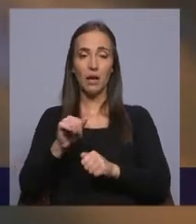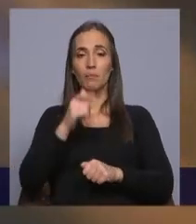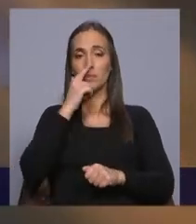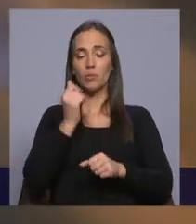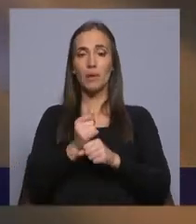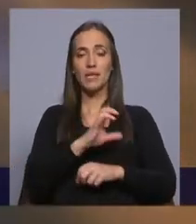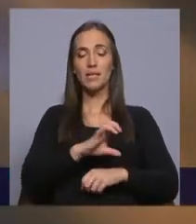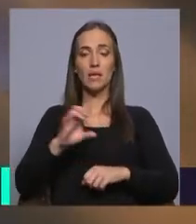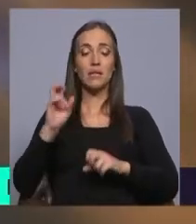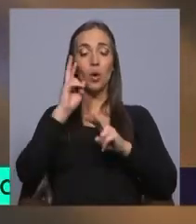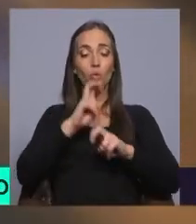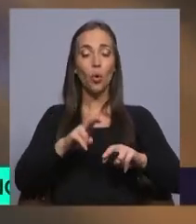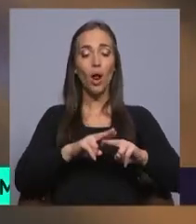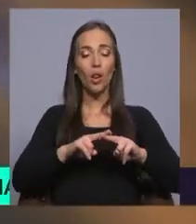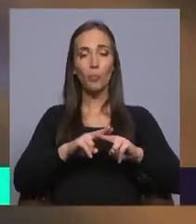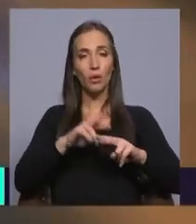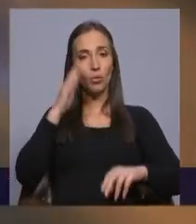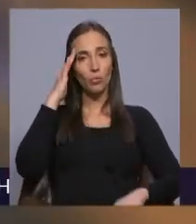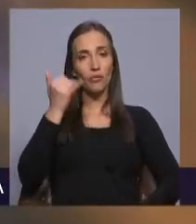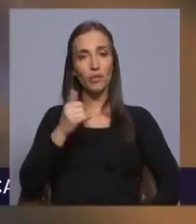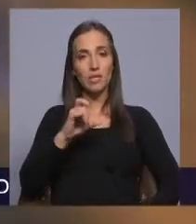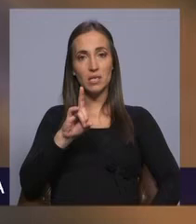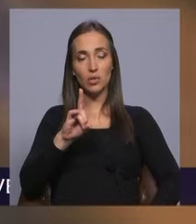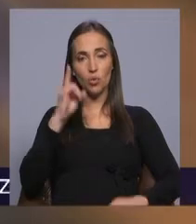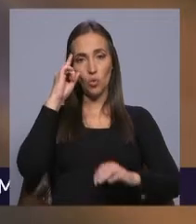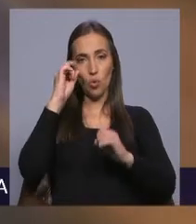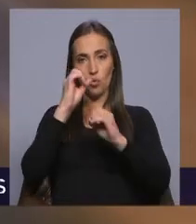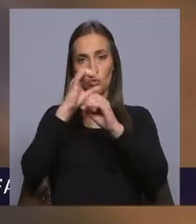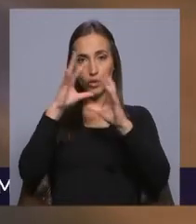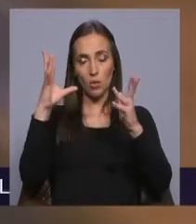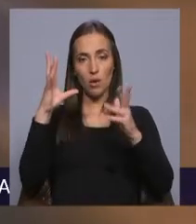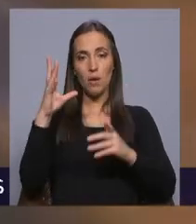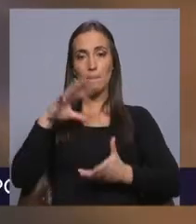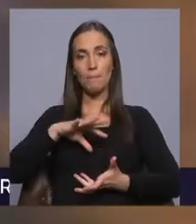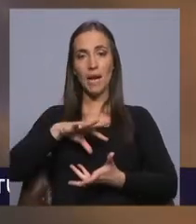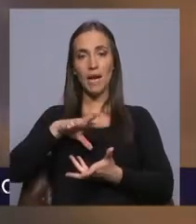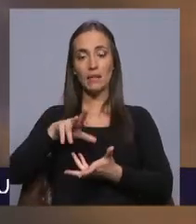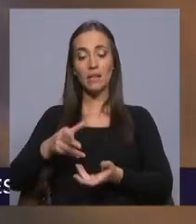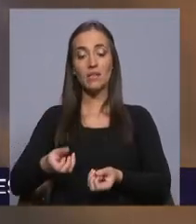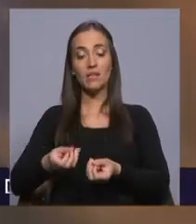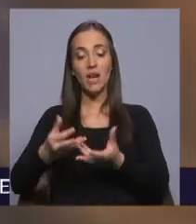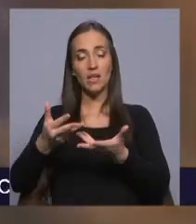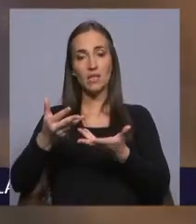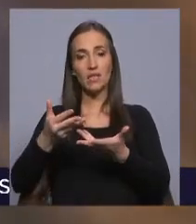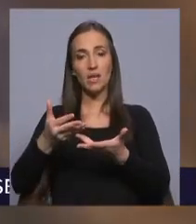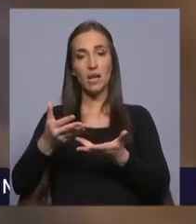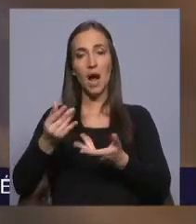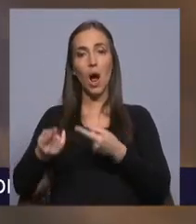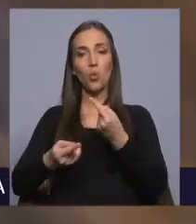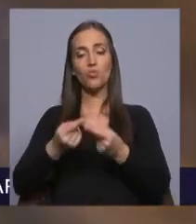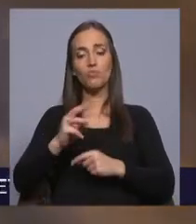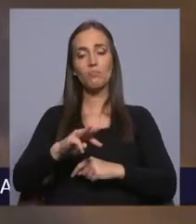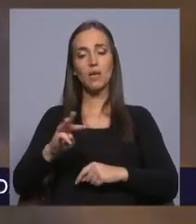alumínio 26, chegaram a uma conclusão, que é a seguinte: os planetas nascem apenas alguns milhares de